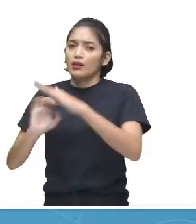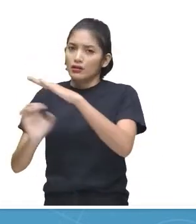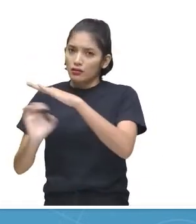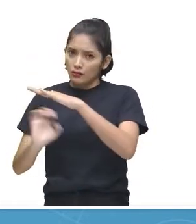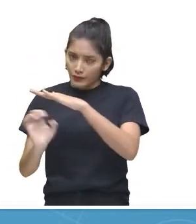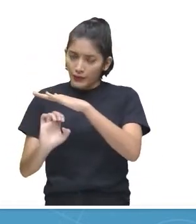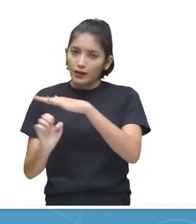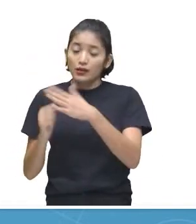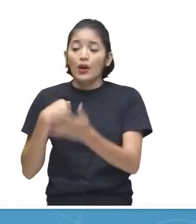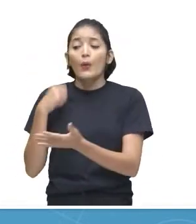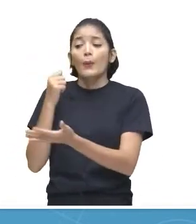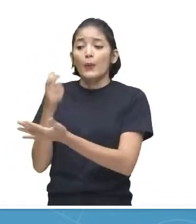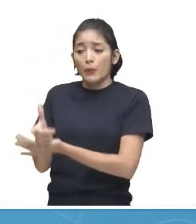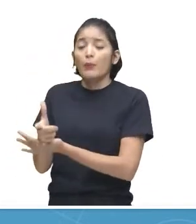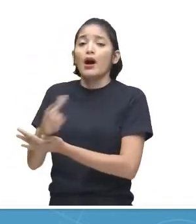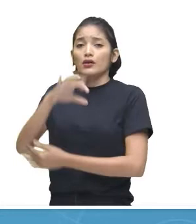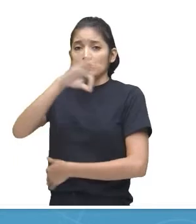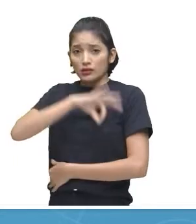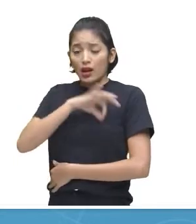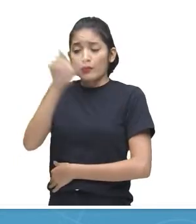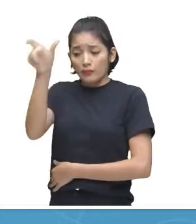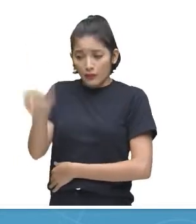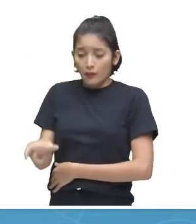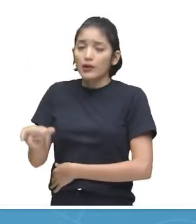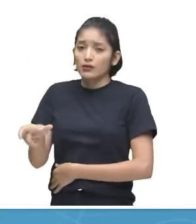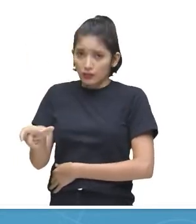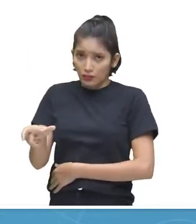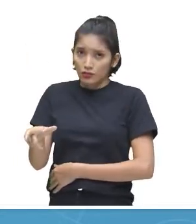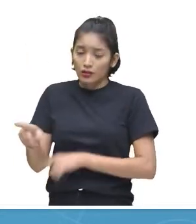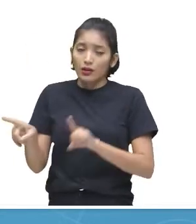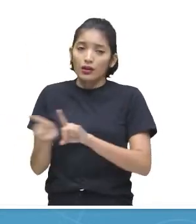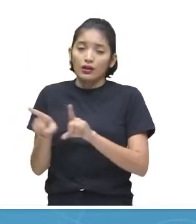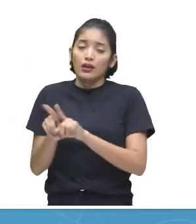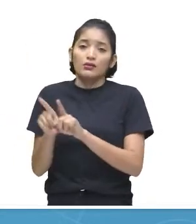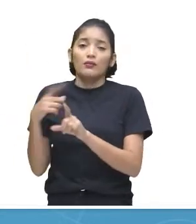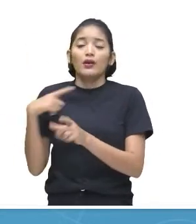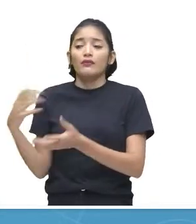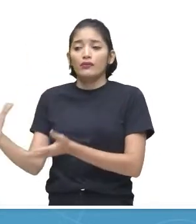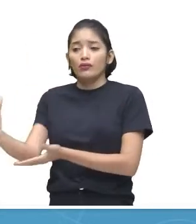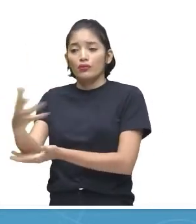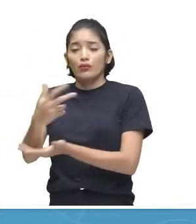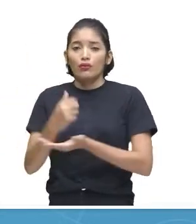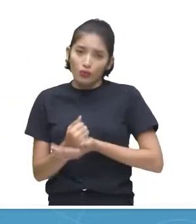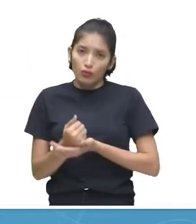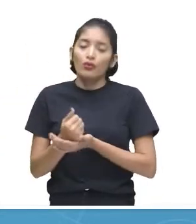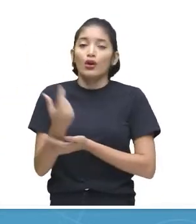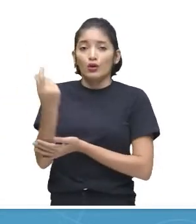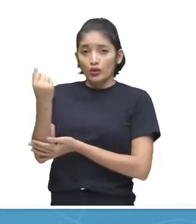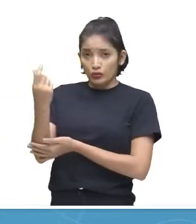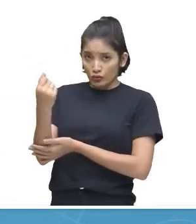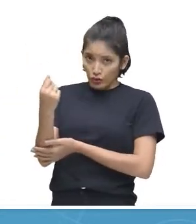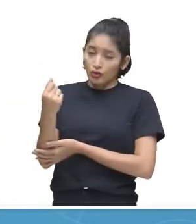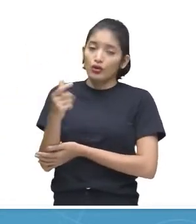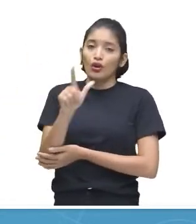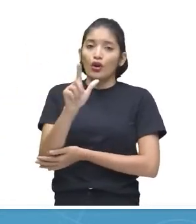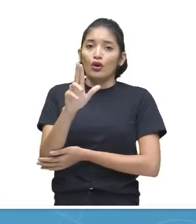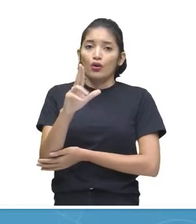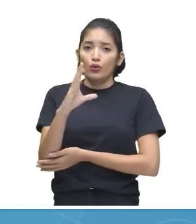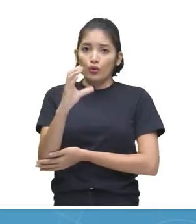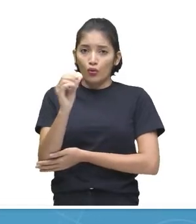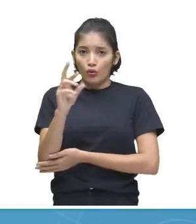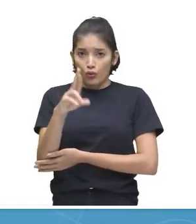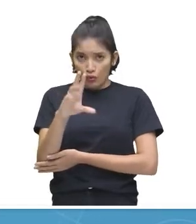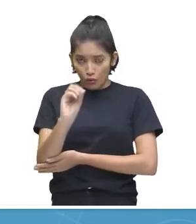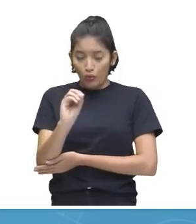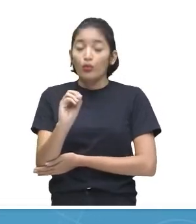aí eu pago o salário para alguém e fico com o dinheiro da acumulação do lucro, que o lucro também é outra palavra-chave